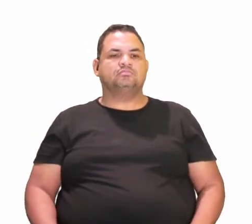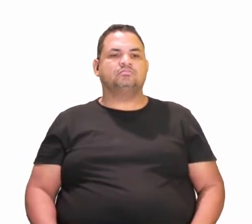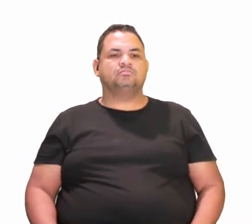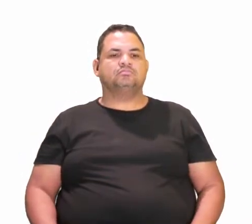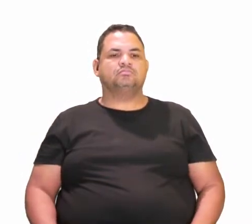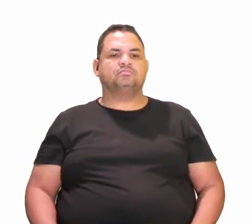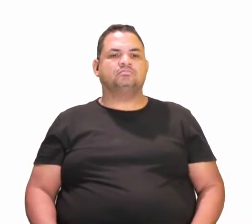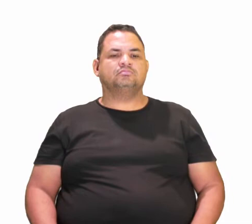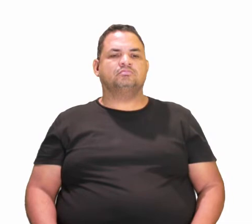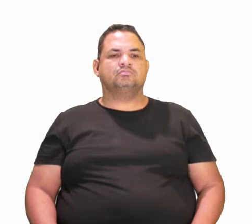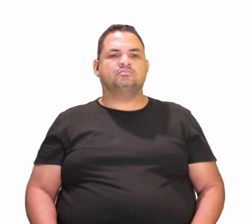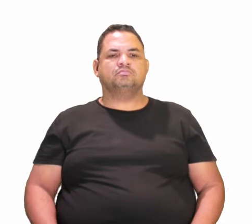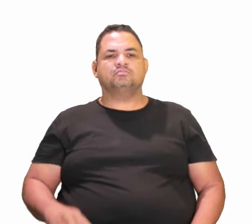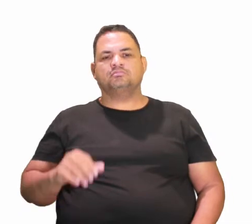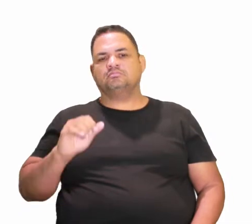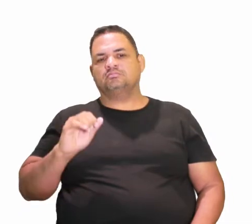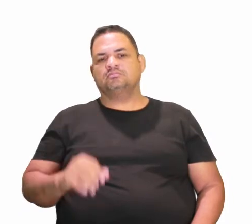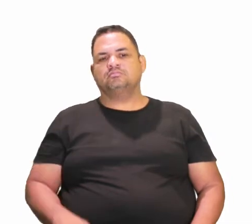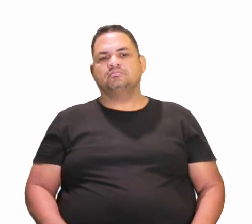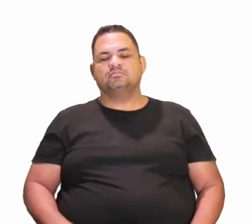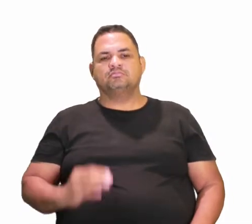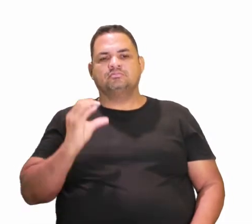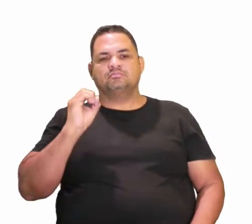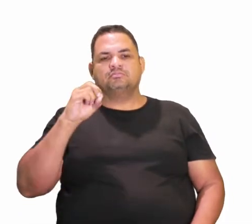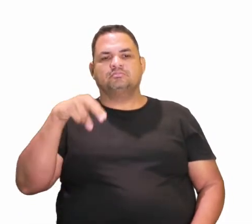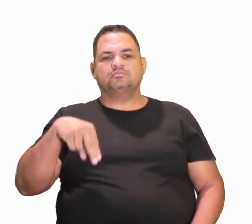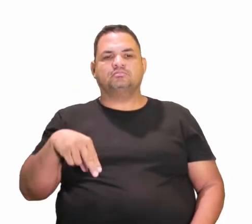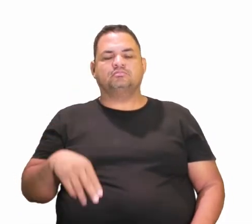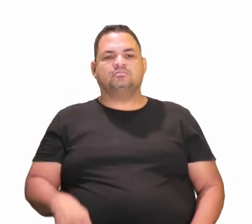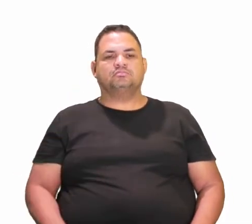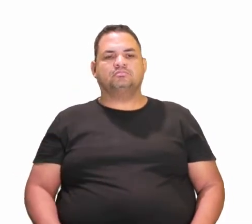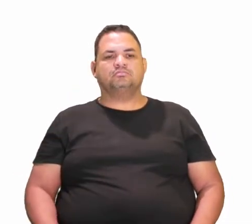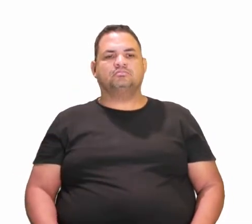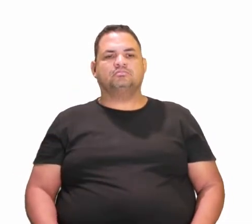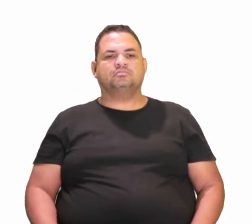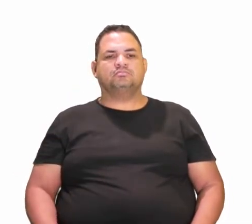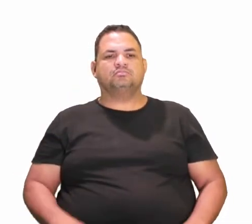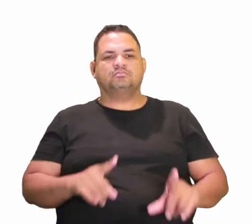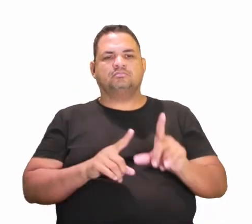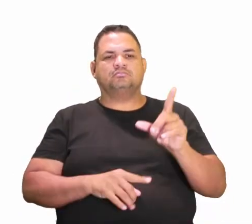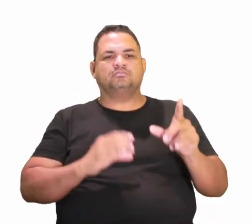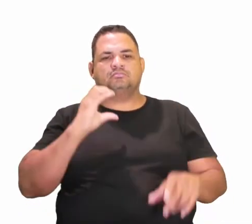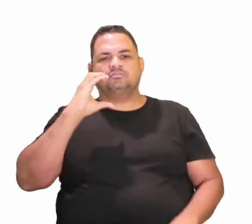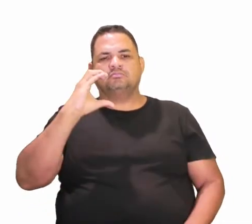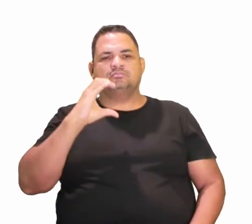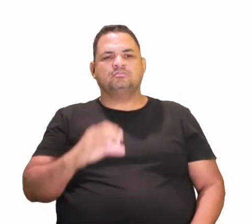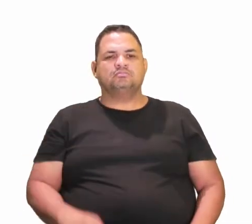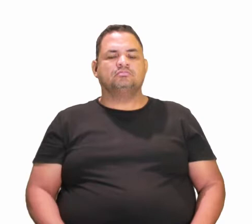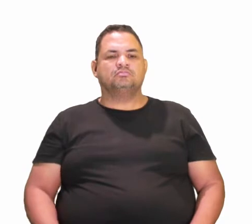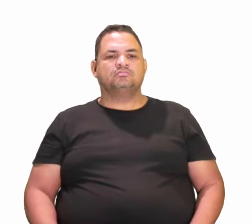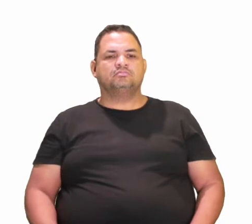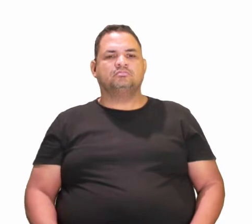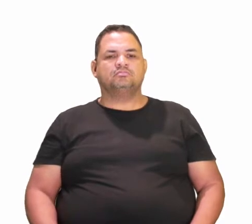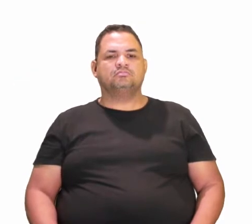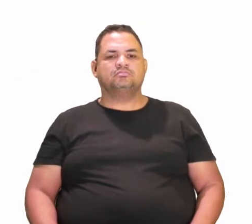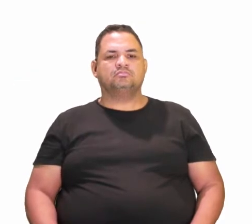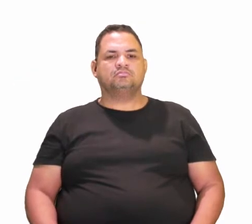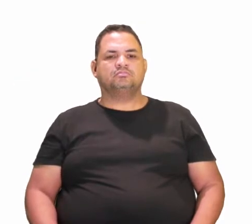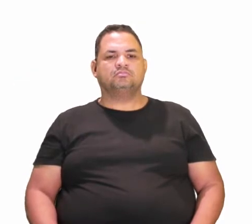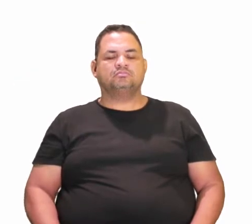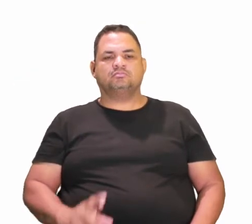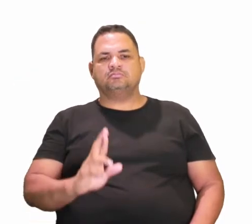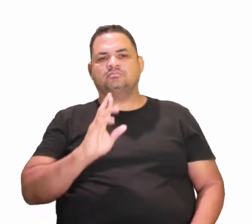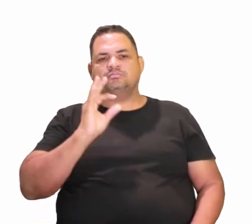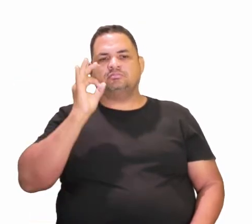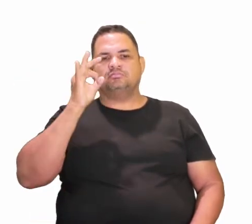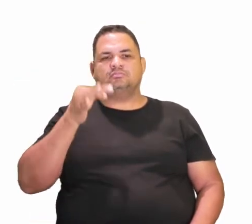a a preposição on que é o que a letra C letra C que seria a resposta